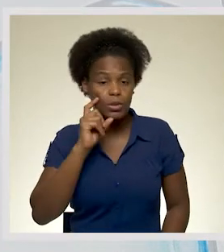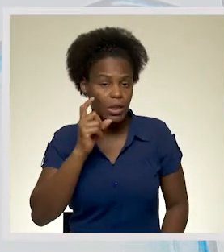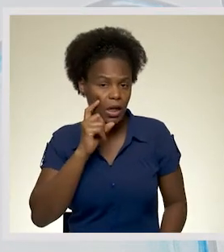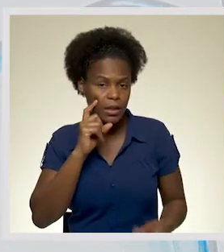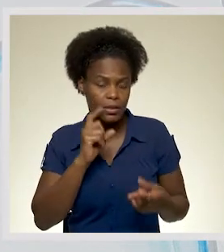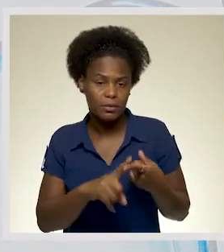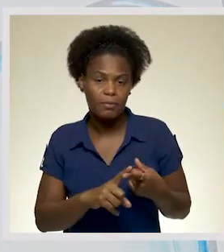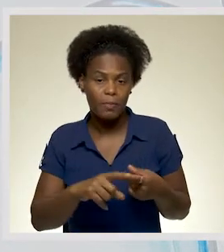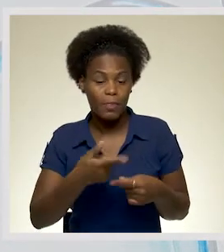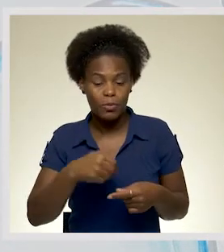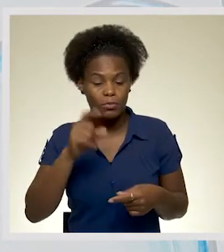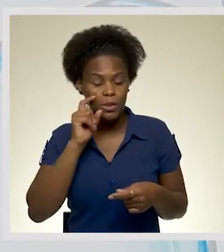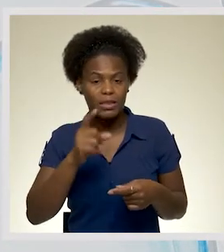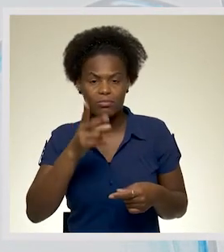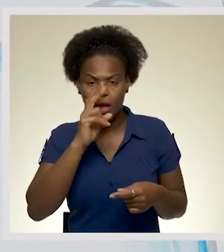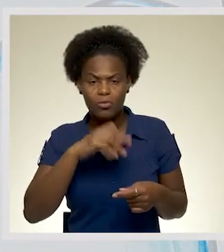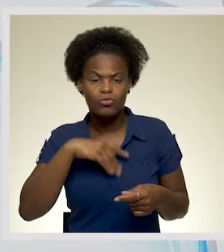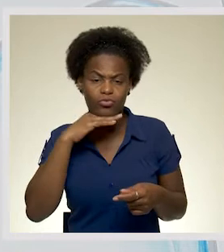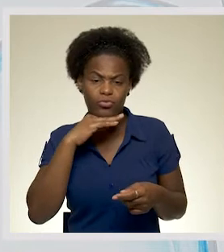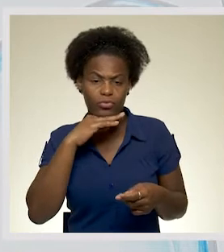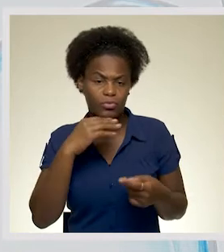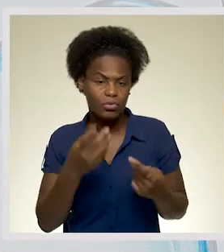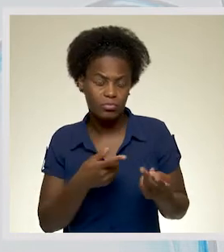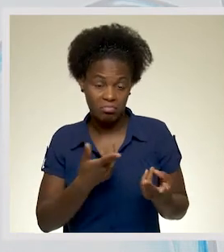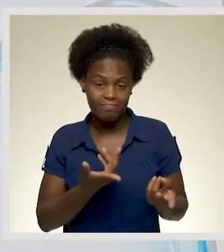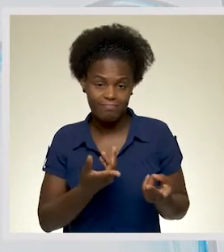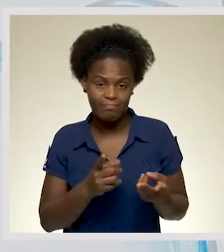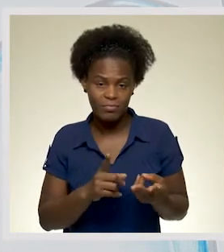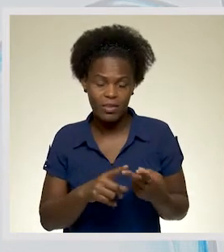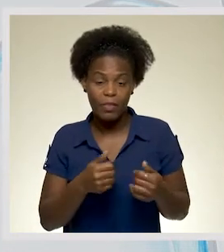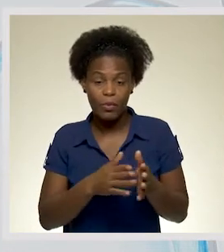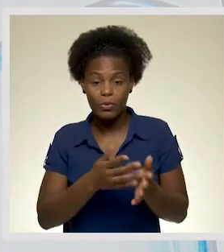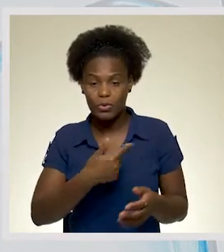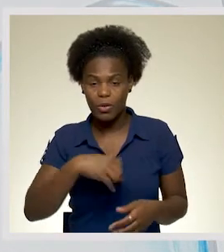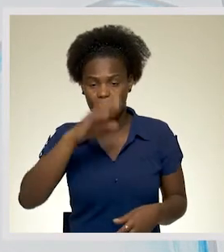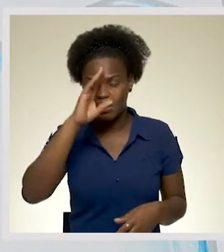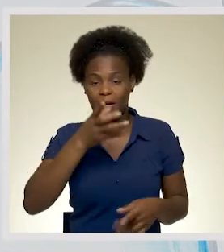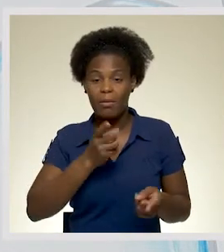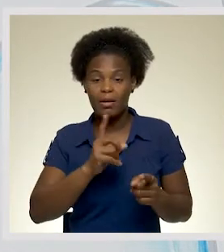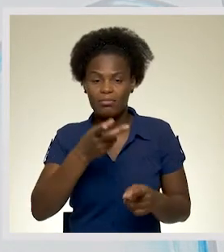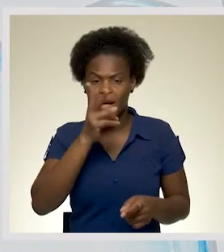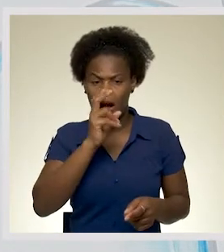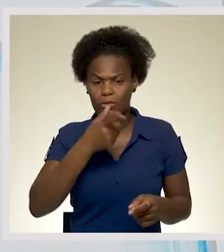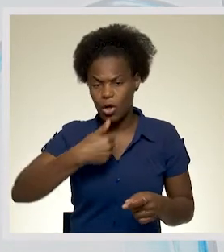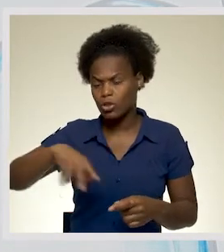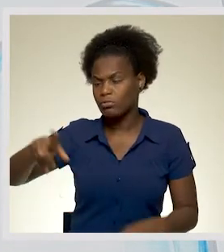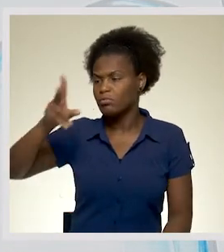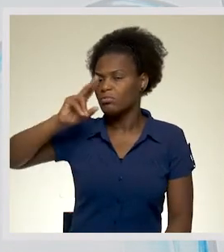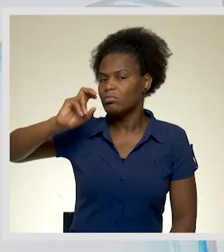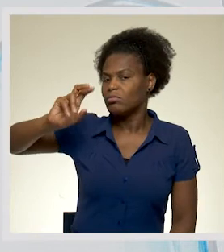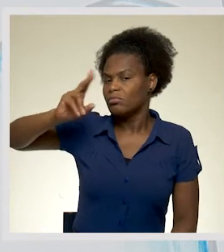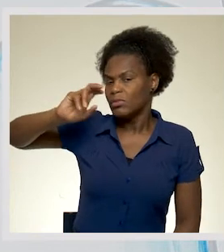de poluição, principalmente a poluição do ar. Porque todos nós sabemos que o ar que nós respiramos